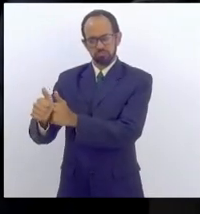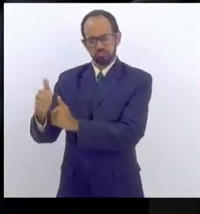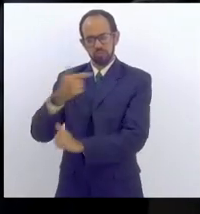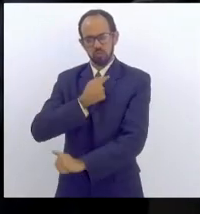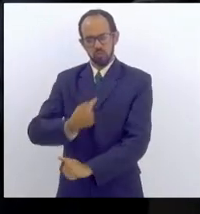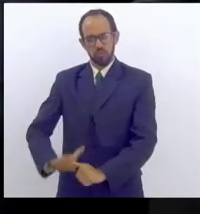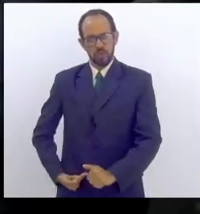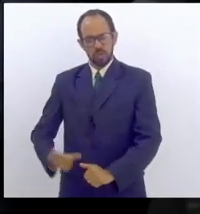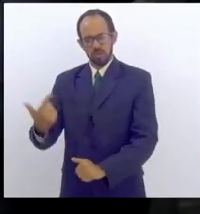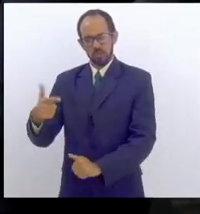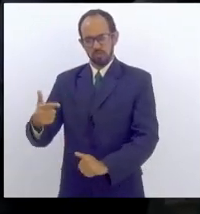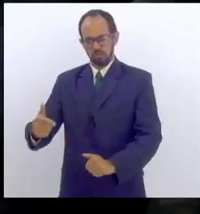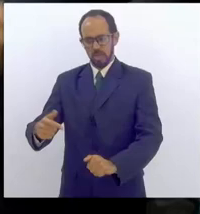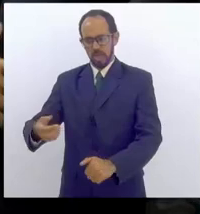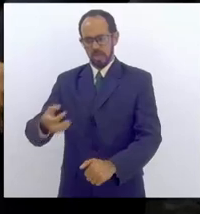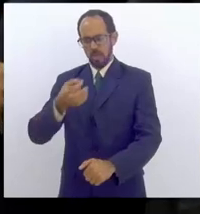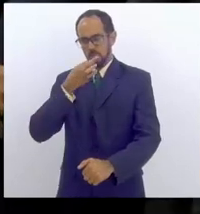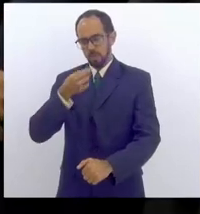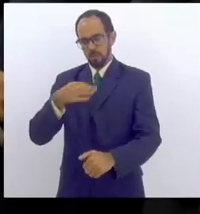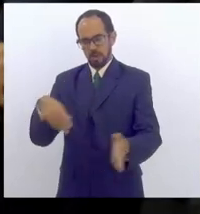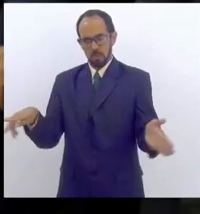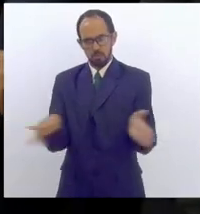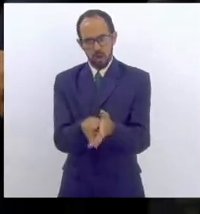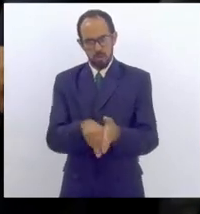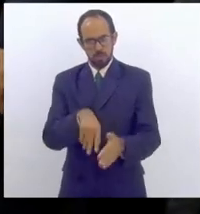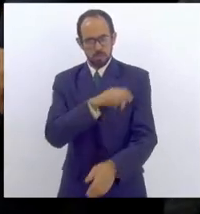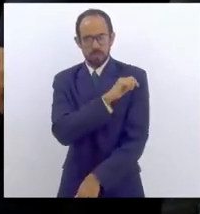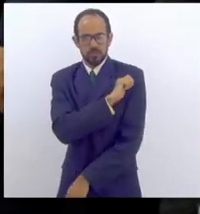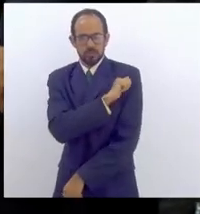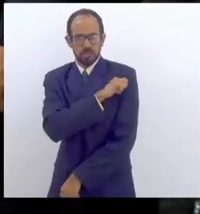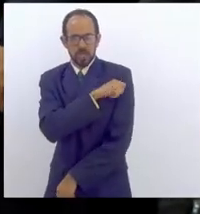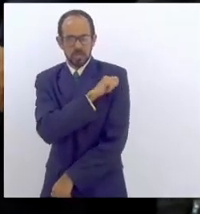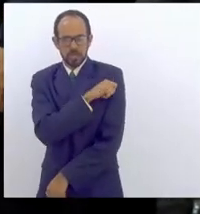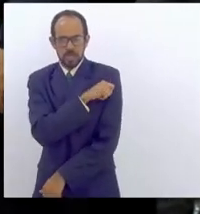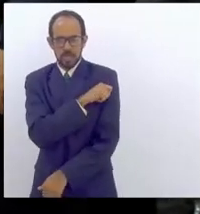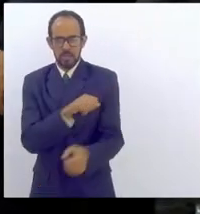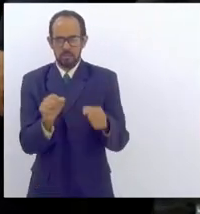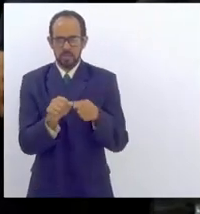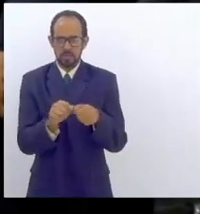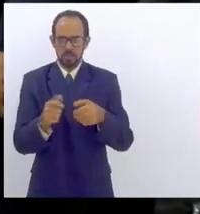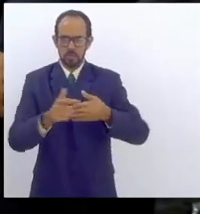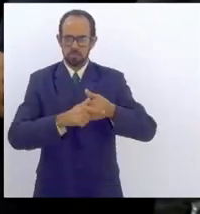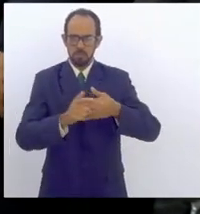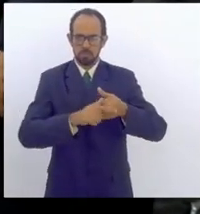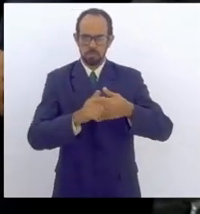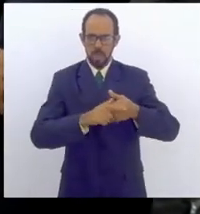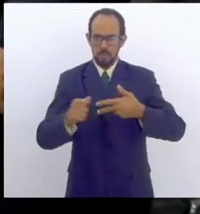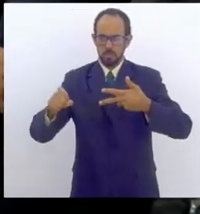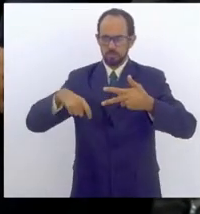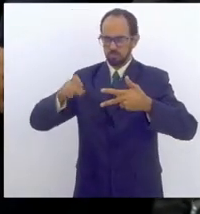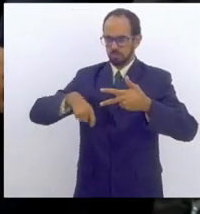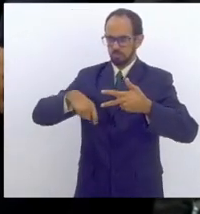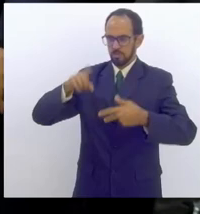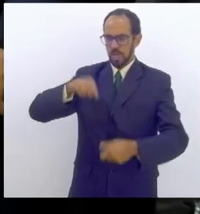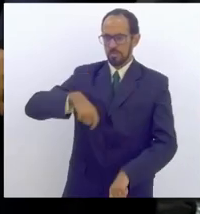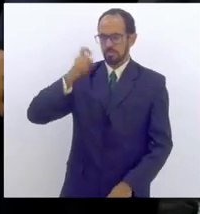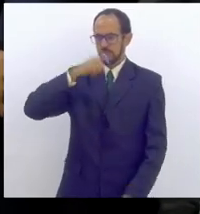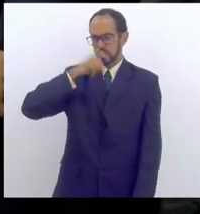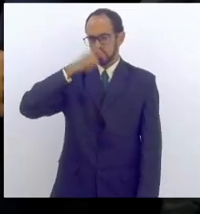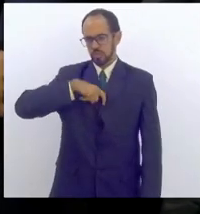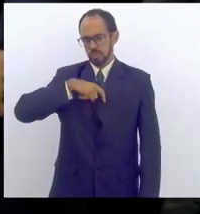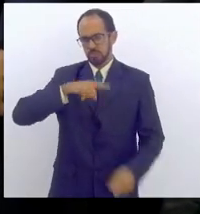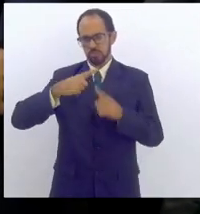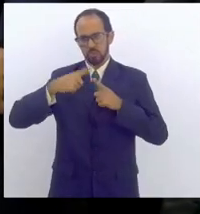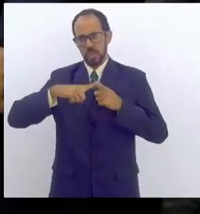necessária para fiscalizar e exercer o seu papel perante o Poder Executivo, é uma mentira. Porque quem